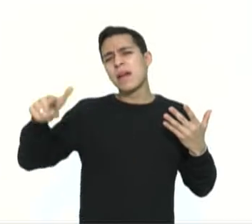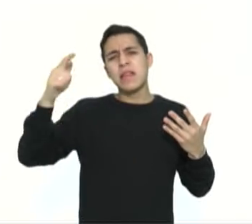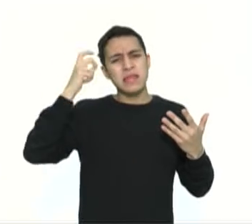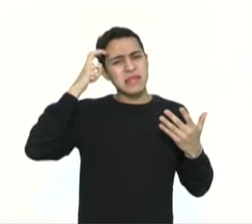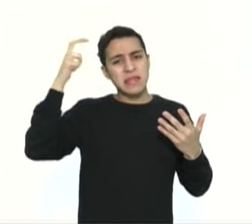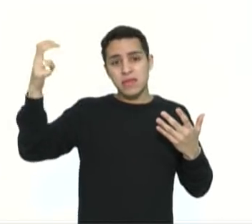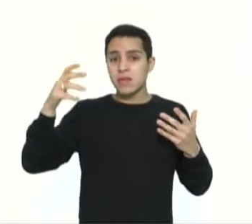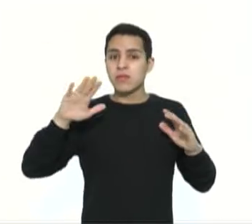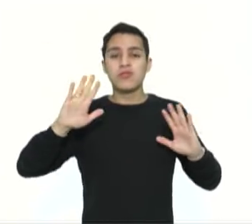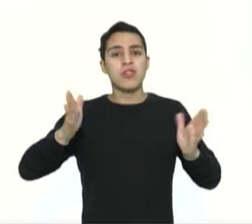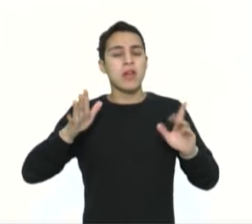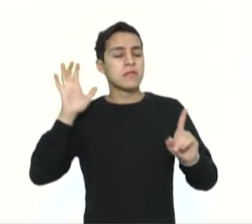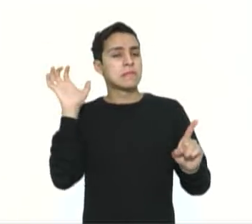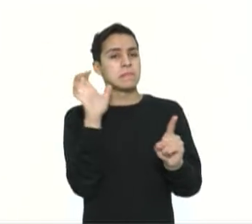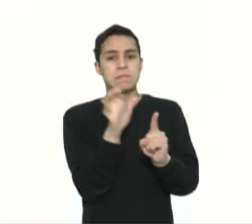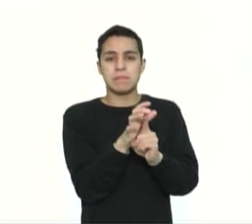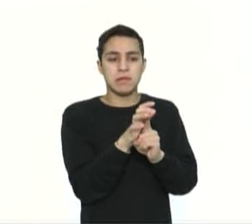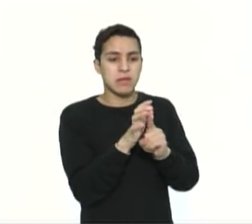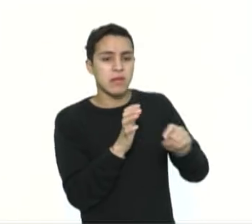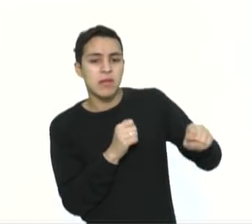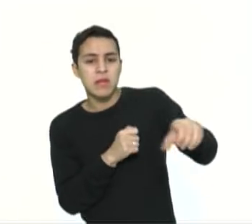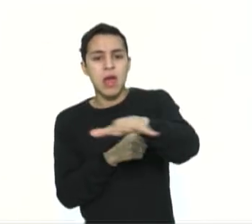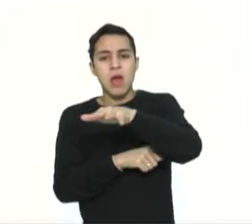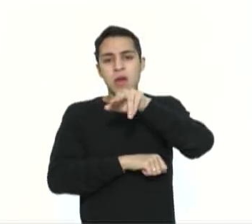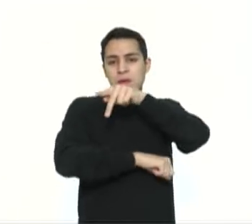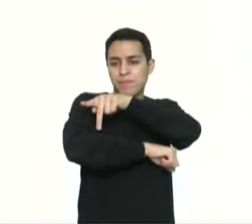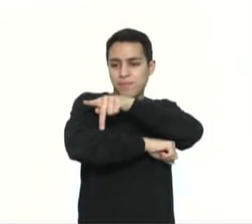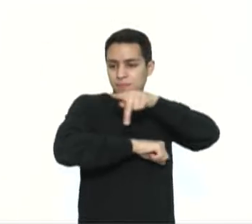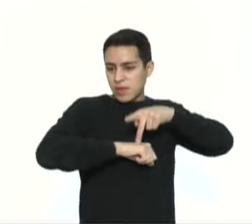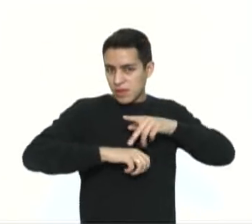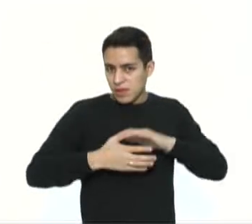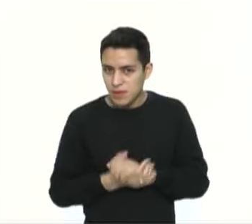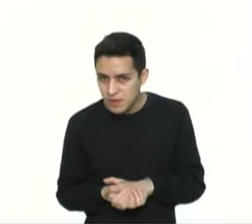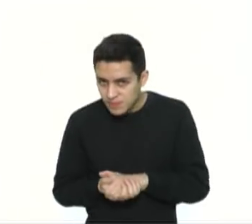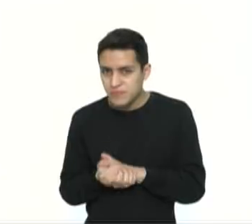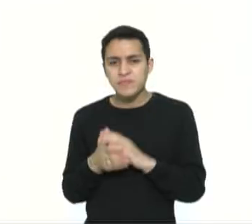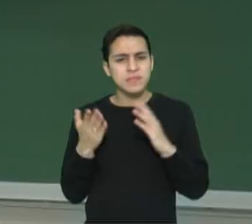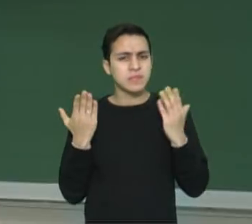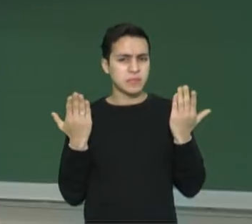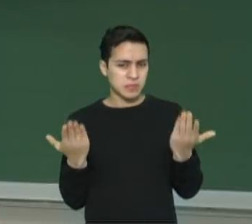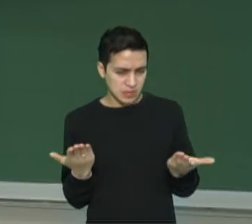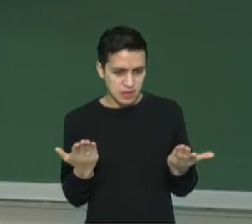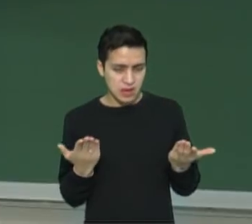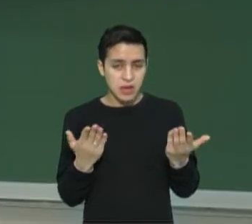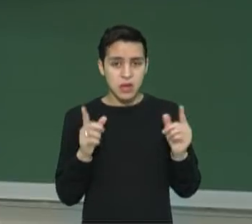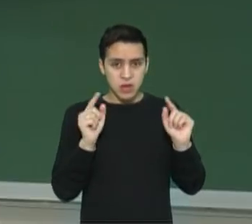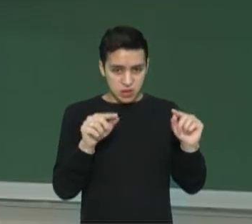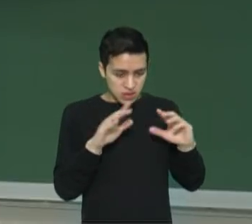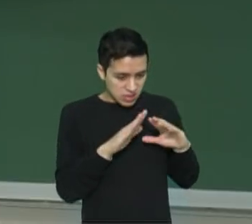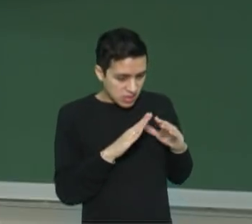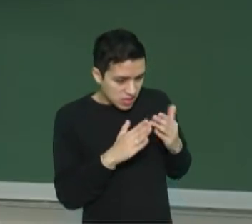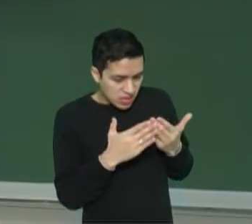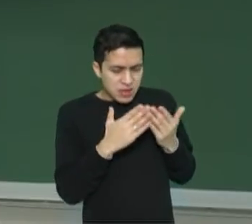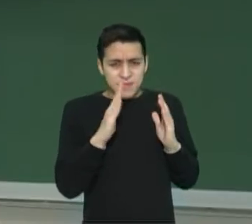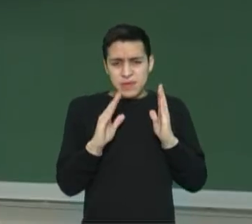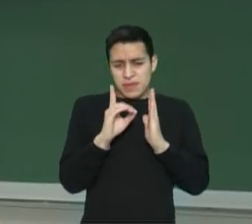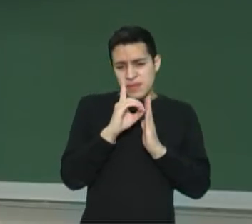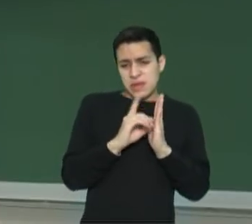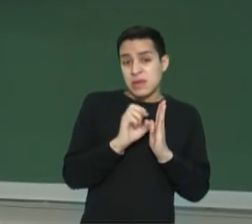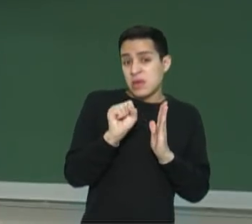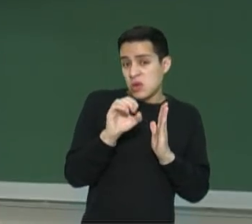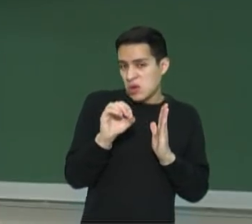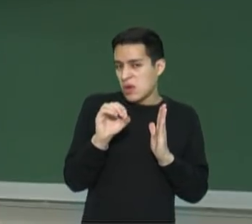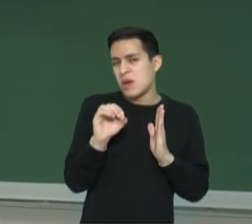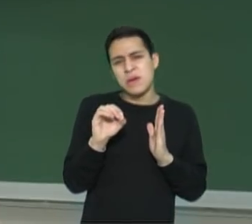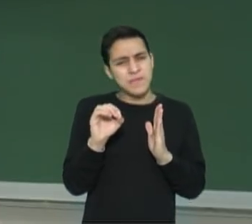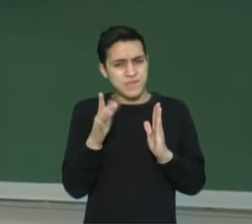causou grande impacto nos meios pedagógicos. Veja, dentro da escola, na década de 80, mais ou